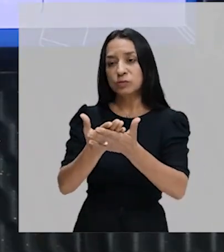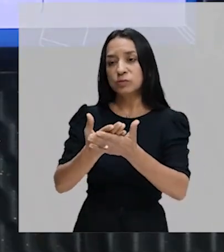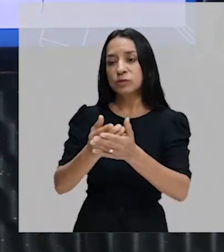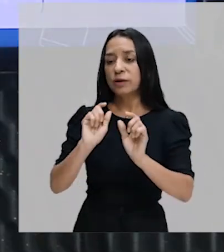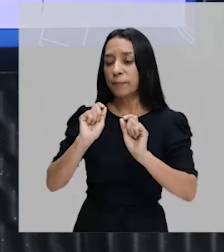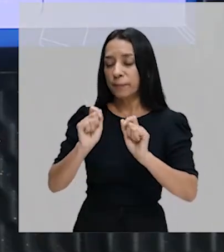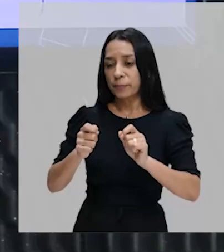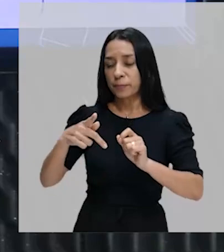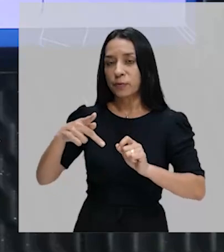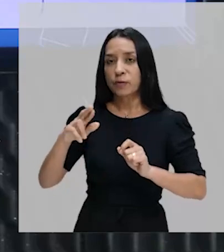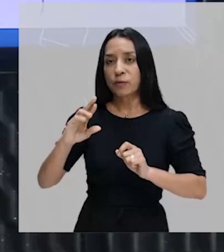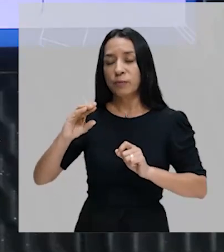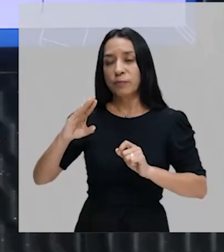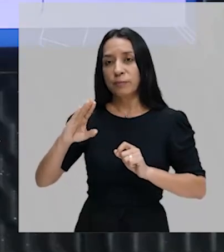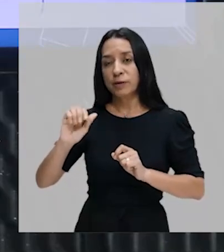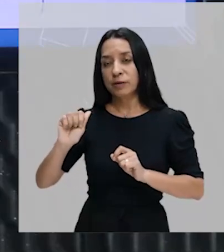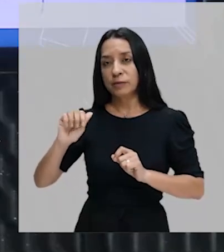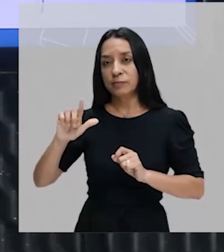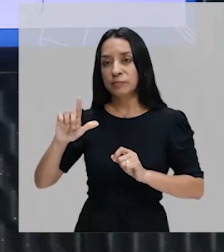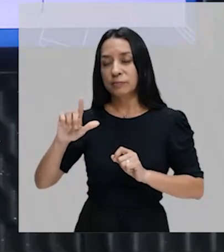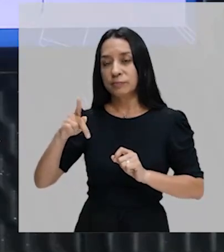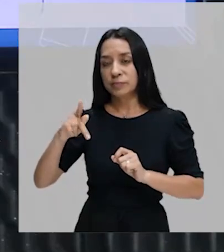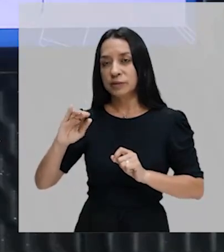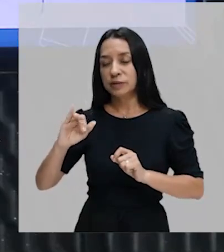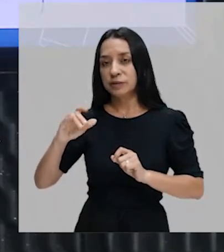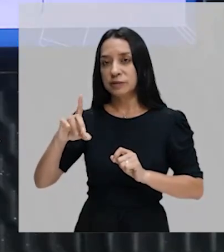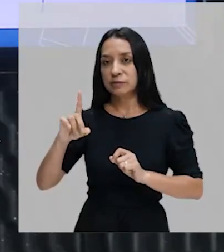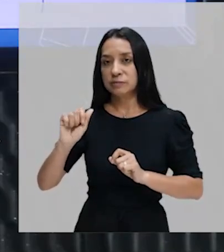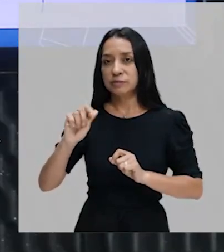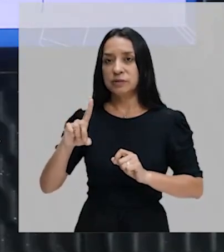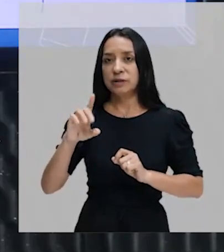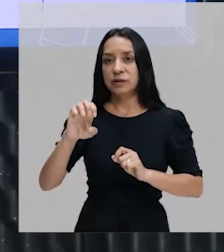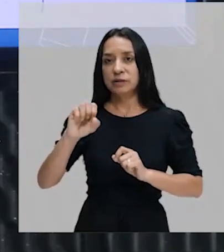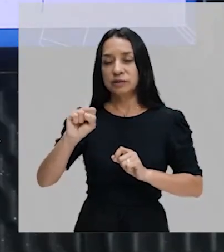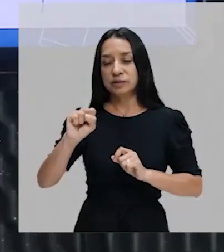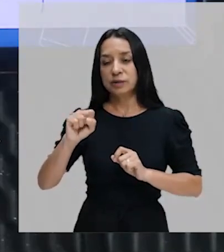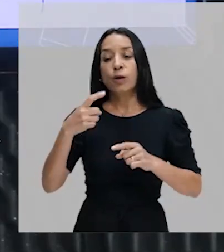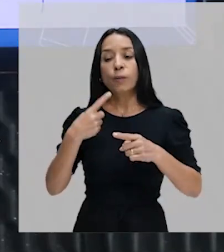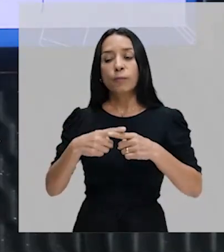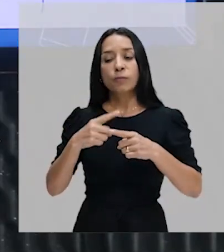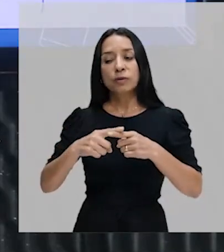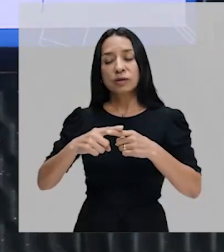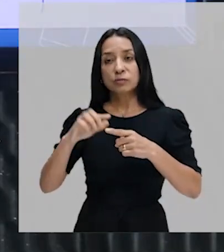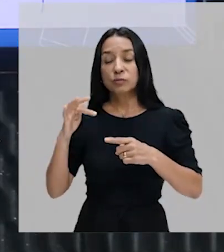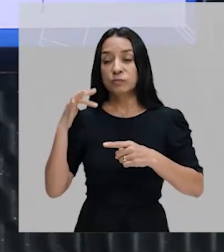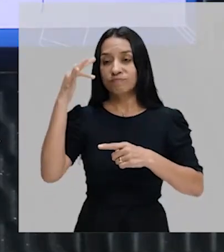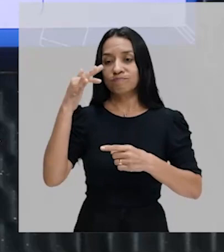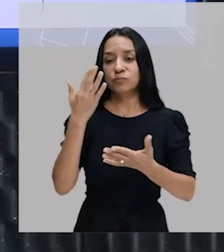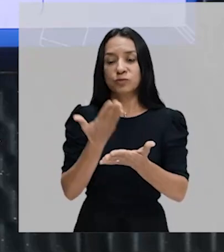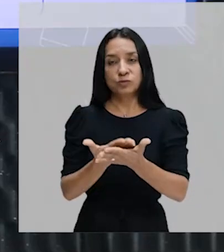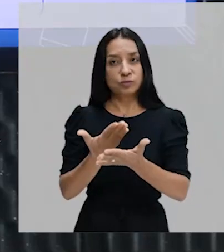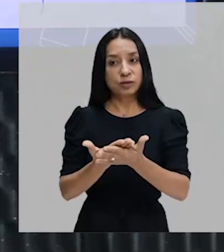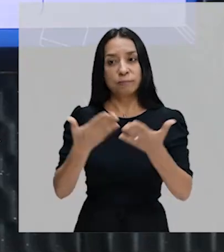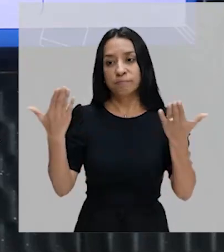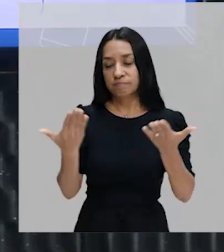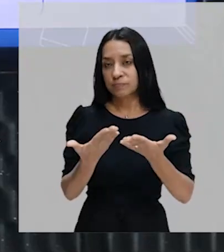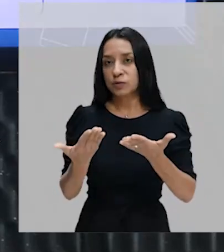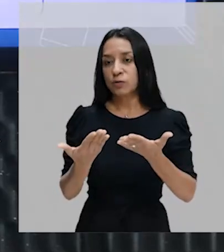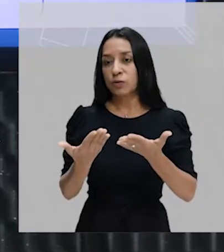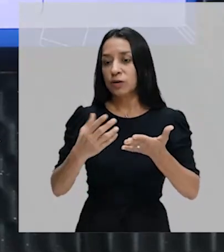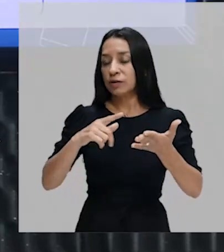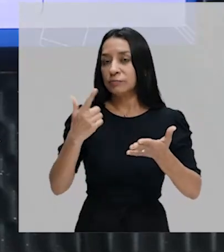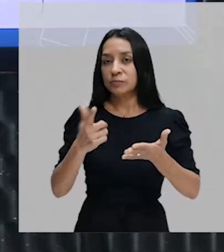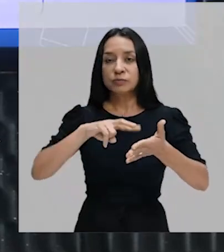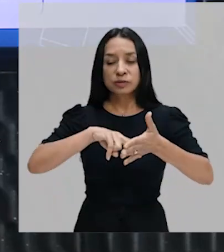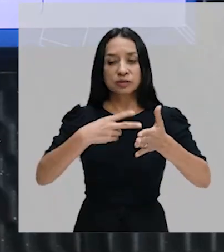aqui? Probabilidade é um assunto que você vai estudar mais lá para frente. Então, não faz sentido, neste momento, eu trazer